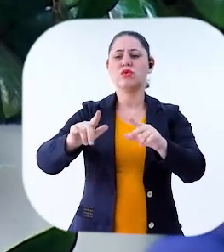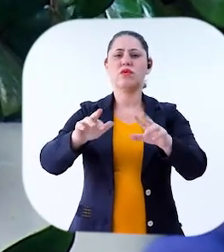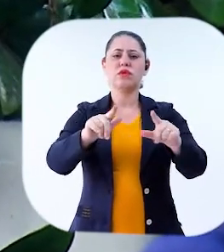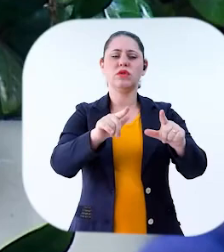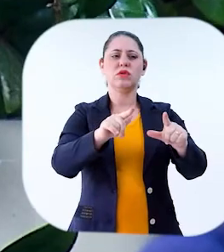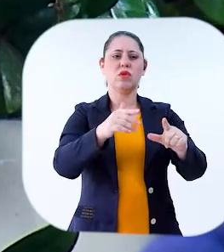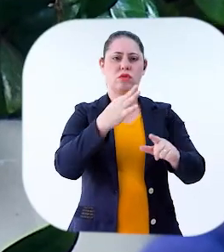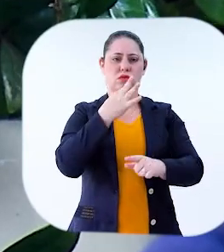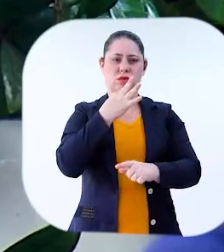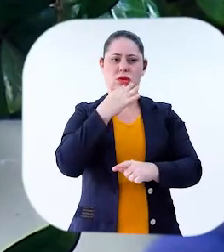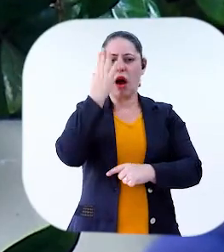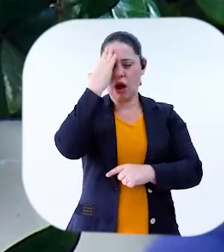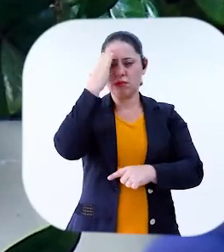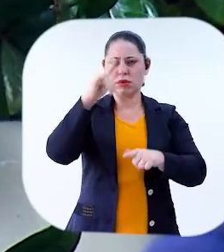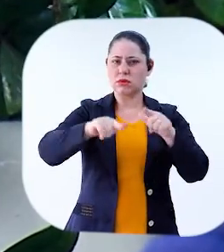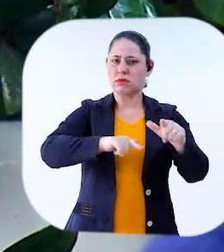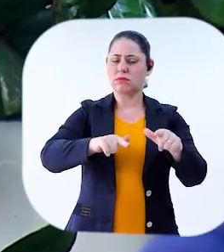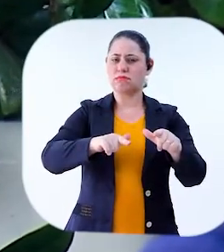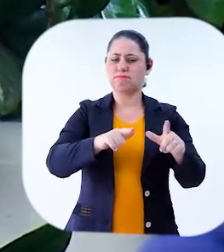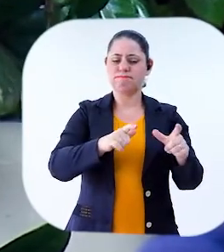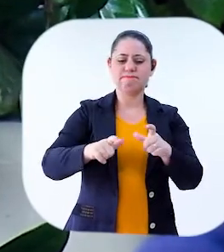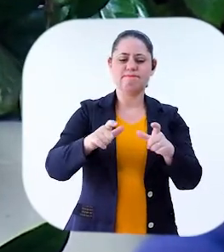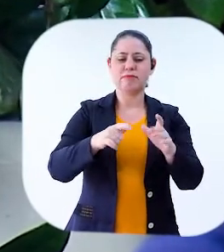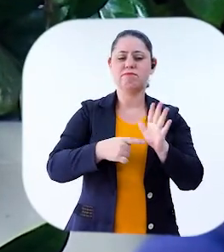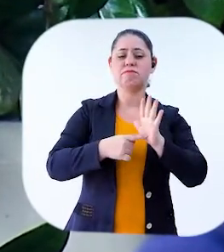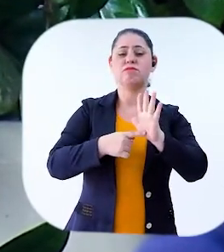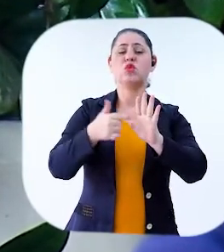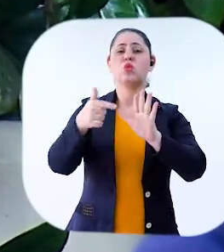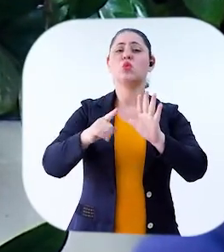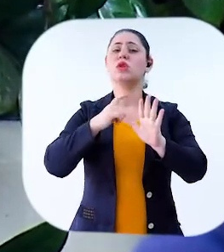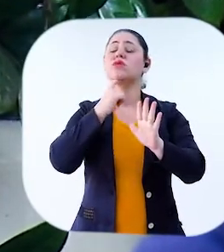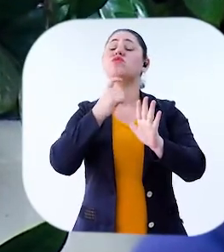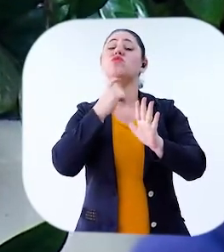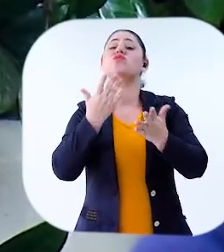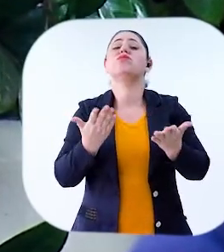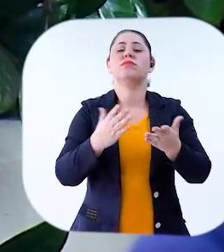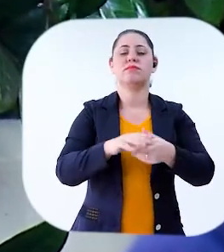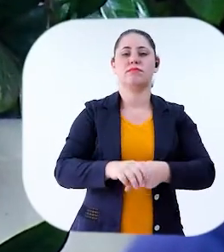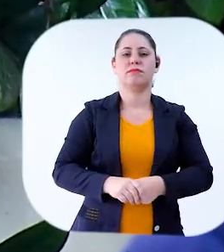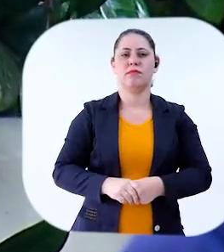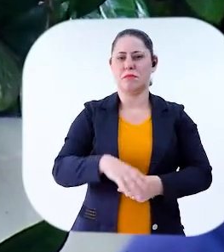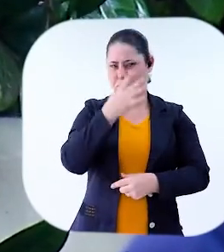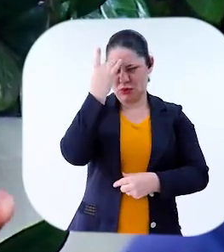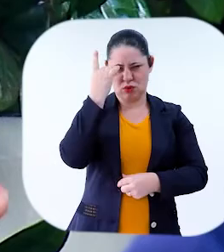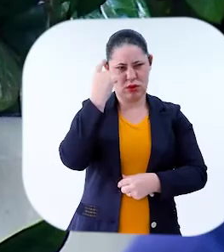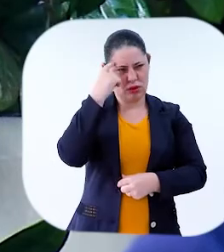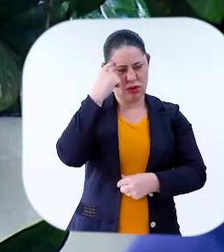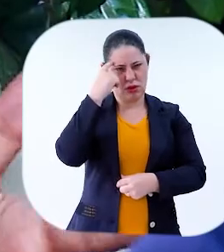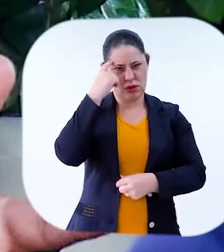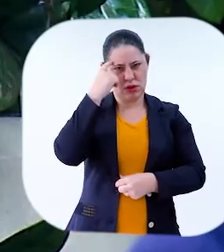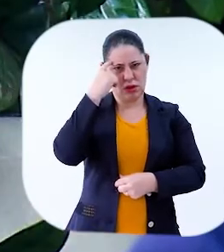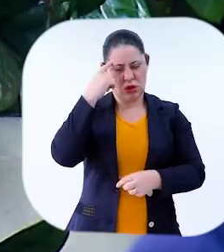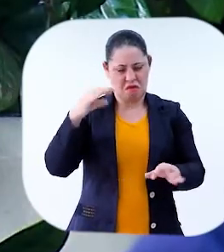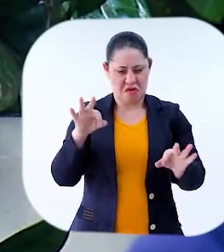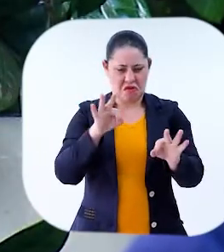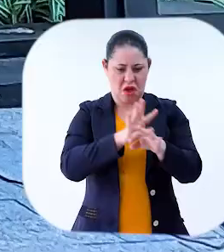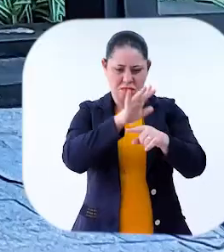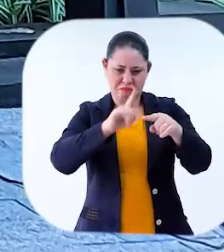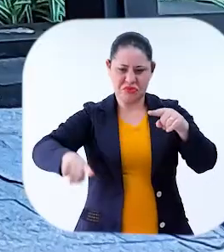seus conhecidos que sabem que você trabalha com essa área, têm te apresentado quais outras dúvidas sobre isso? Tem gente achando que a eleição vai ser